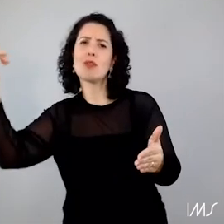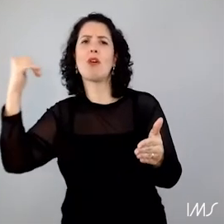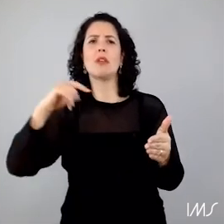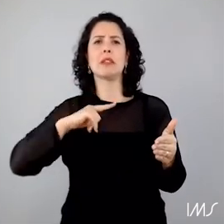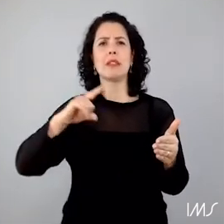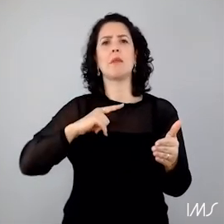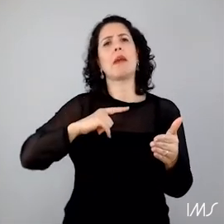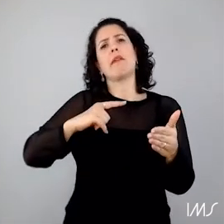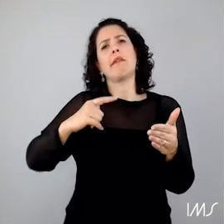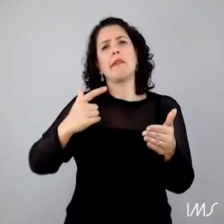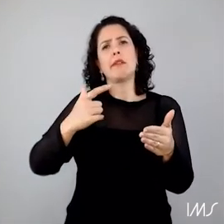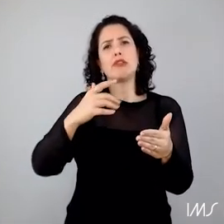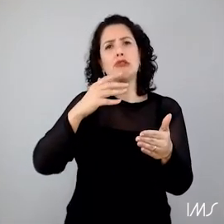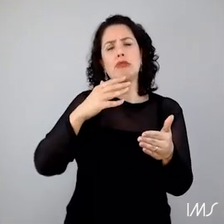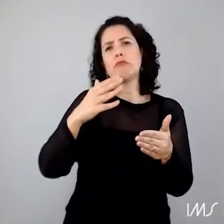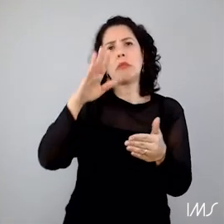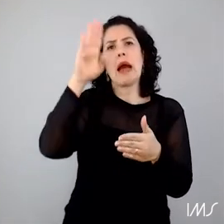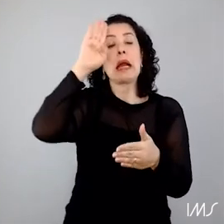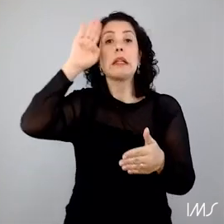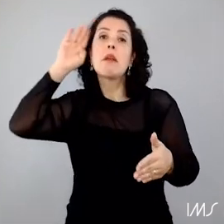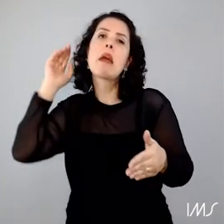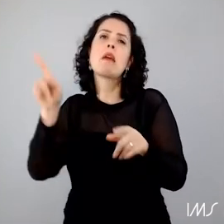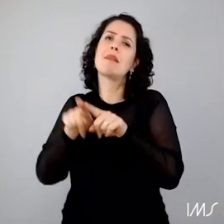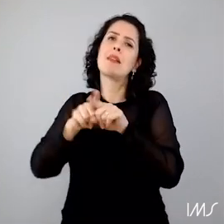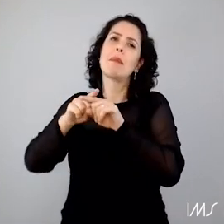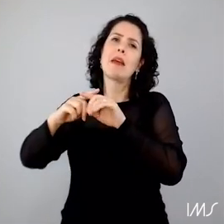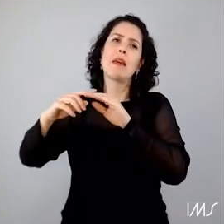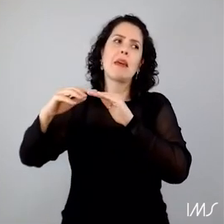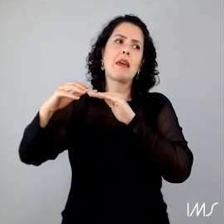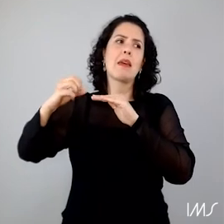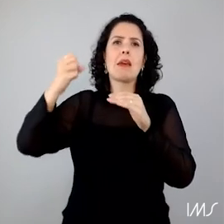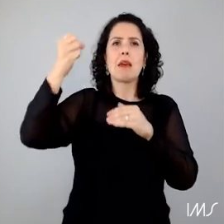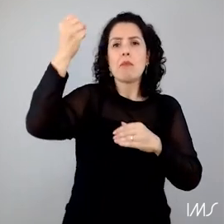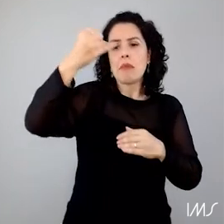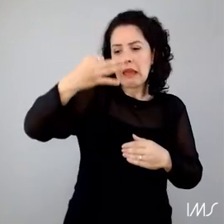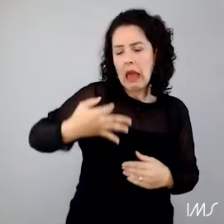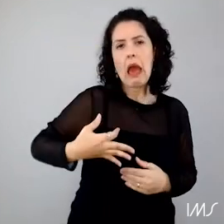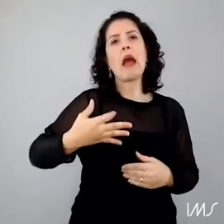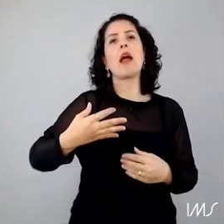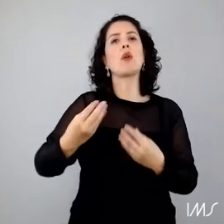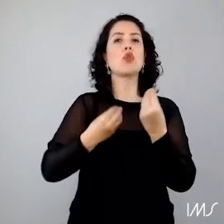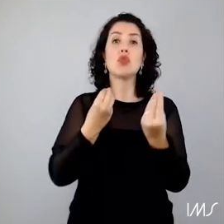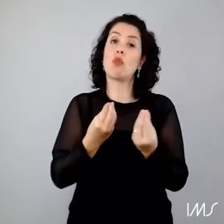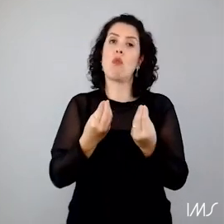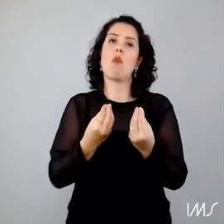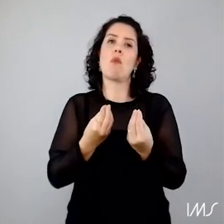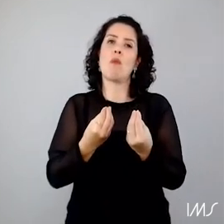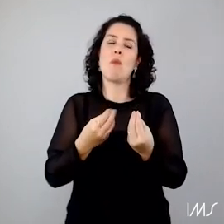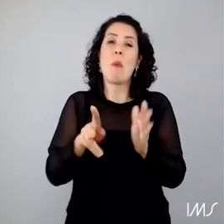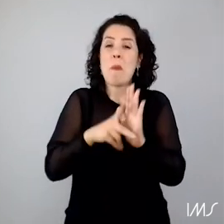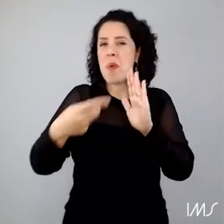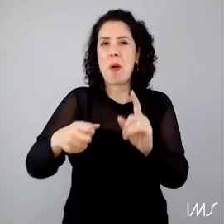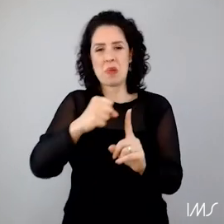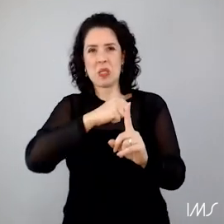dissociados, né, de toda a questão cultural mais ampla e das artes também, no sentido mais amplo, né, para uma